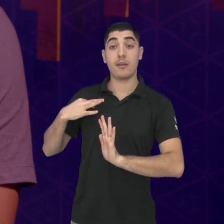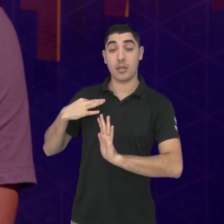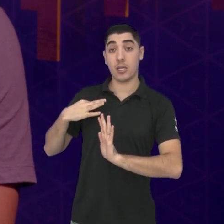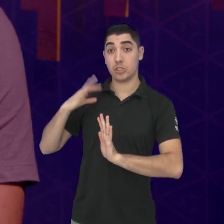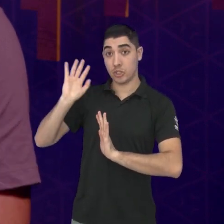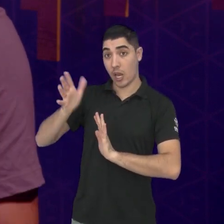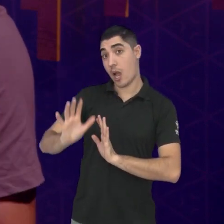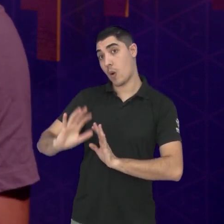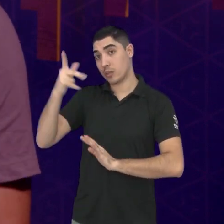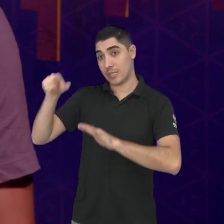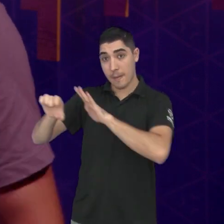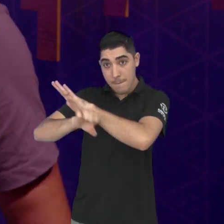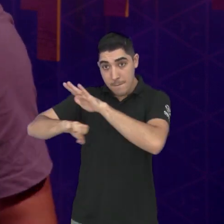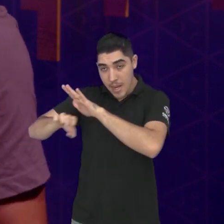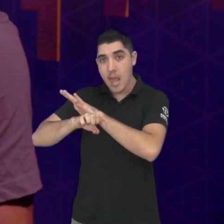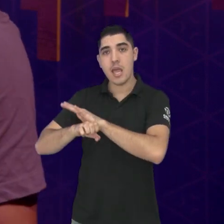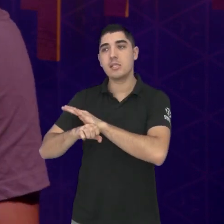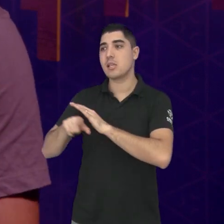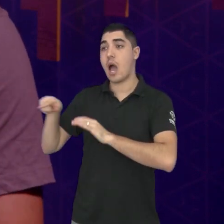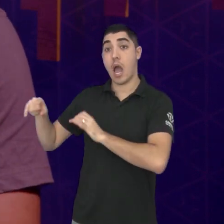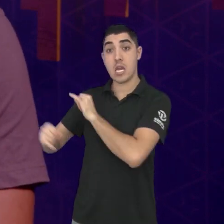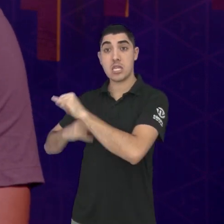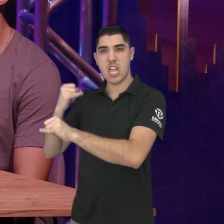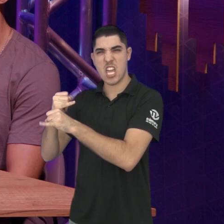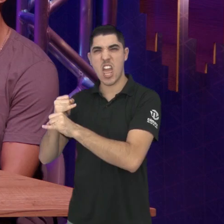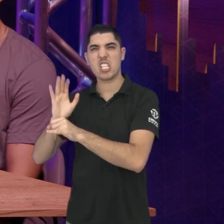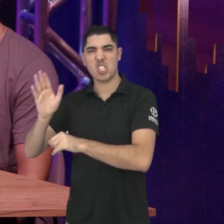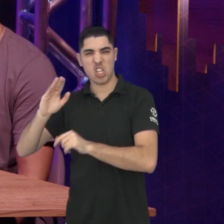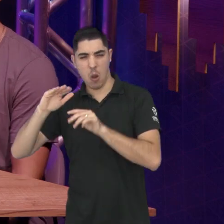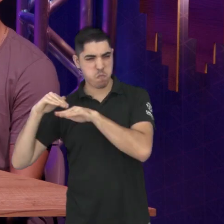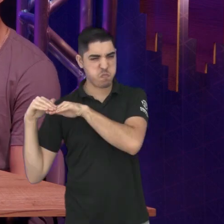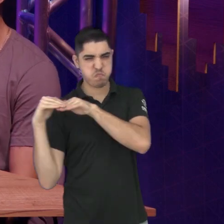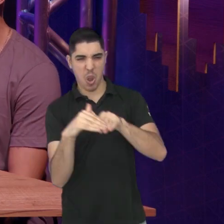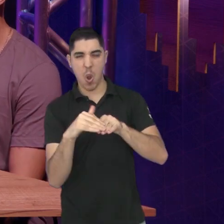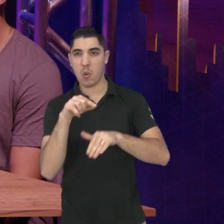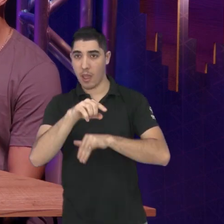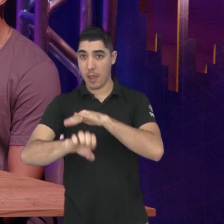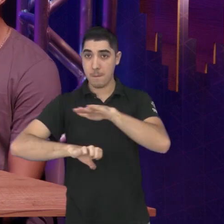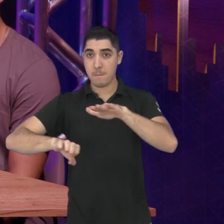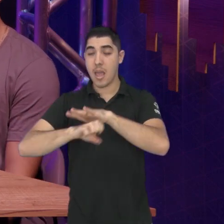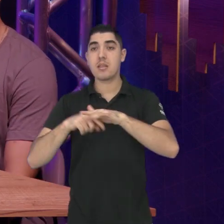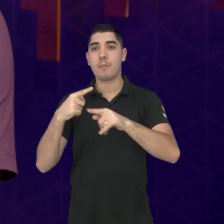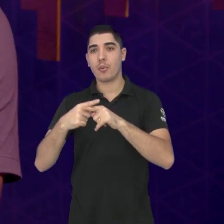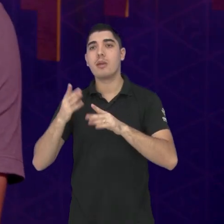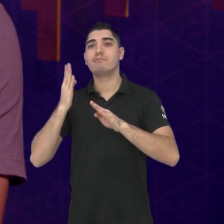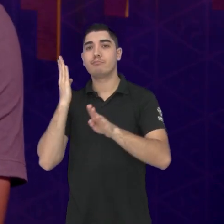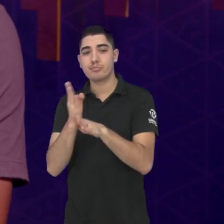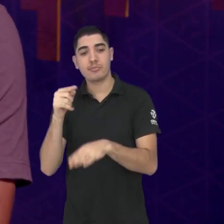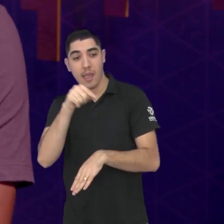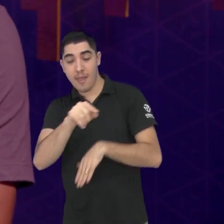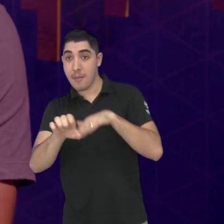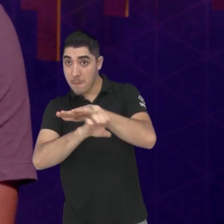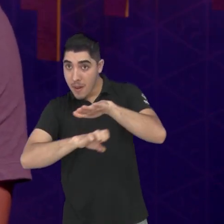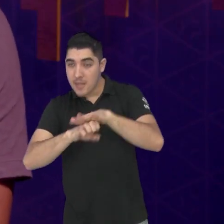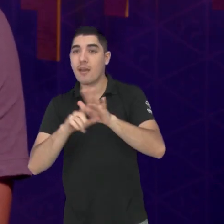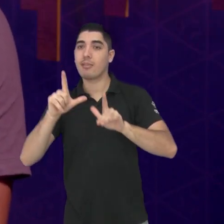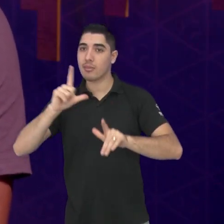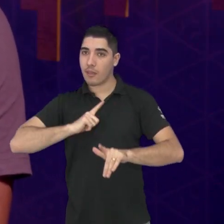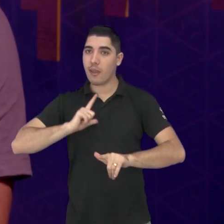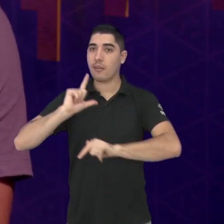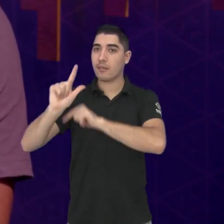foram condenadas pela internet, vamos dizer canceladas, né? Na internet, porque descobriram que